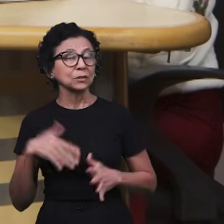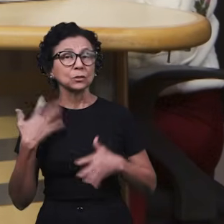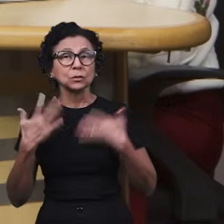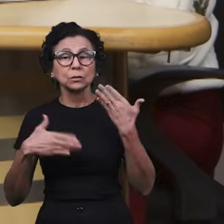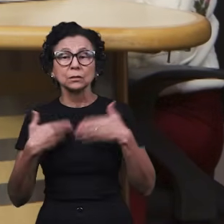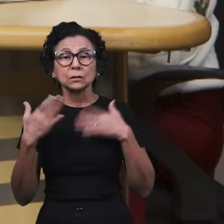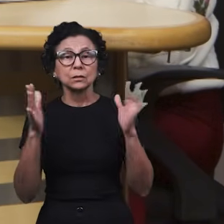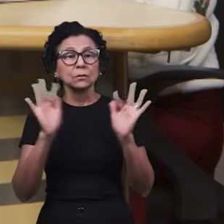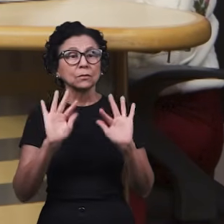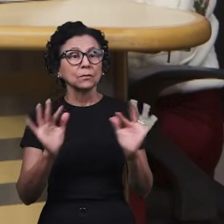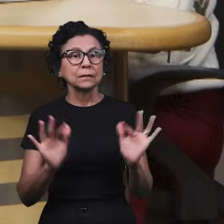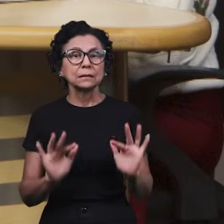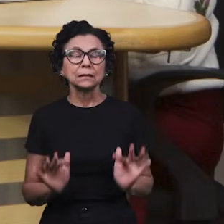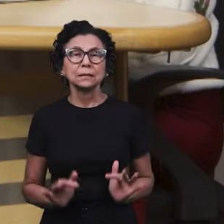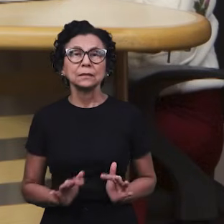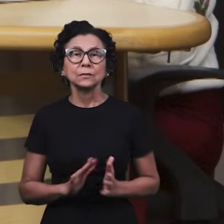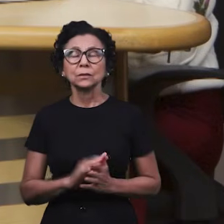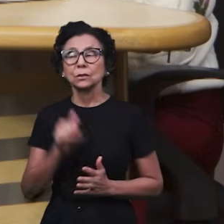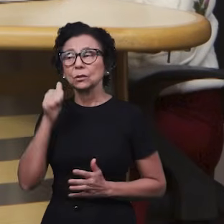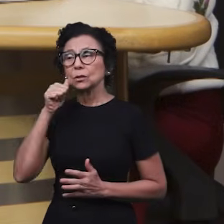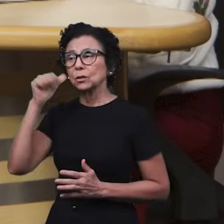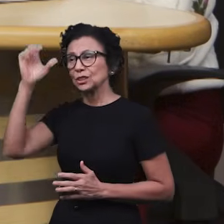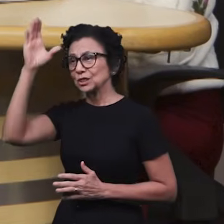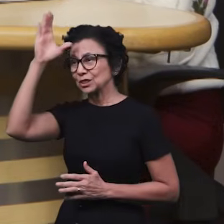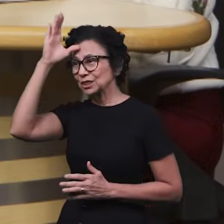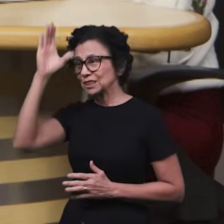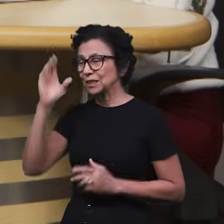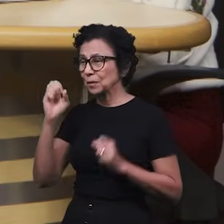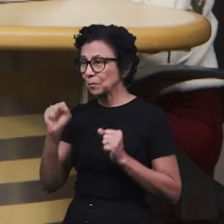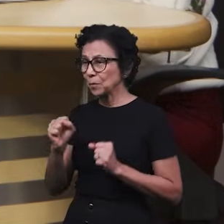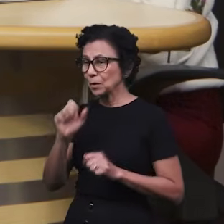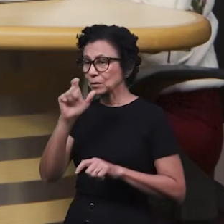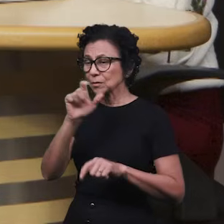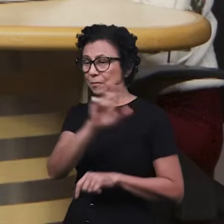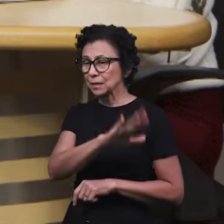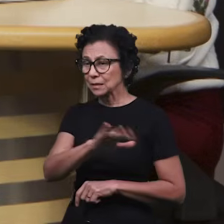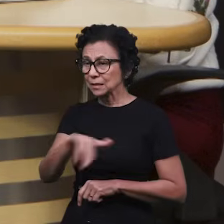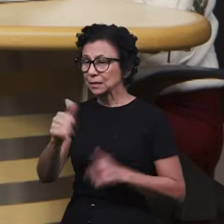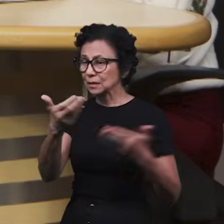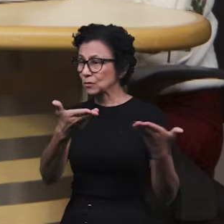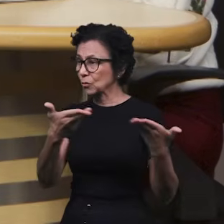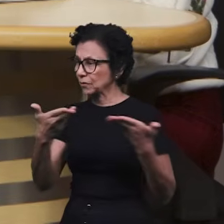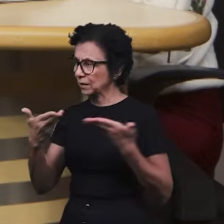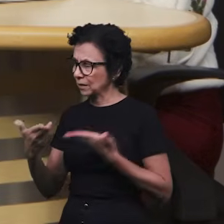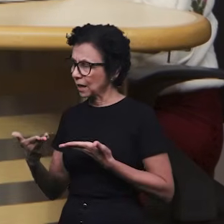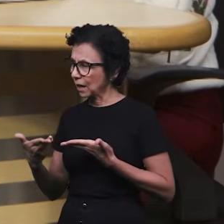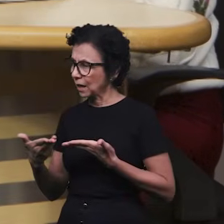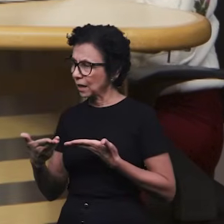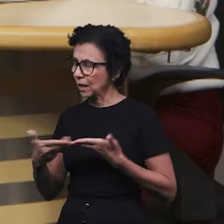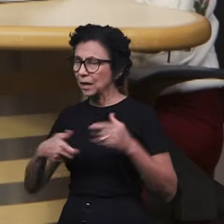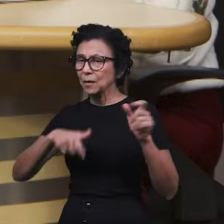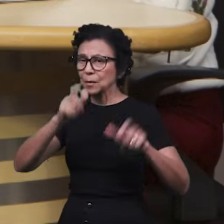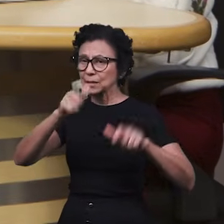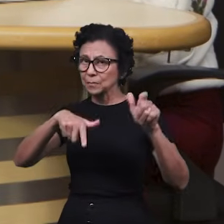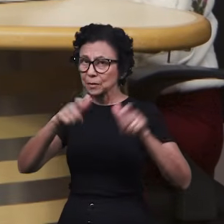grande valor, que ele falou assim: tia, eu posso convidar mais pessoas? Eu posso falar para mais pessoas de Jesus,